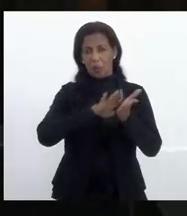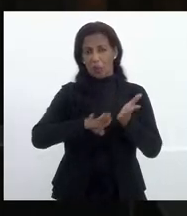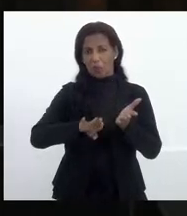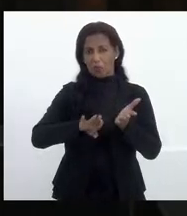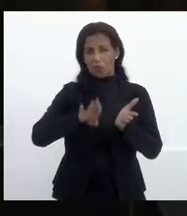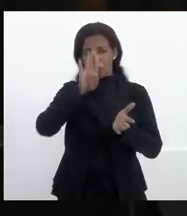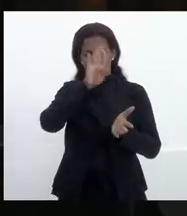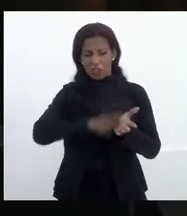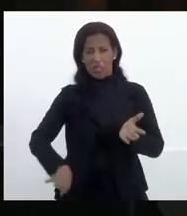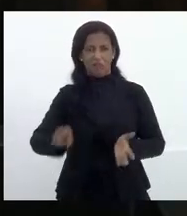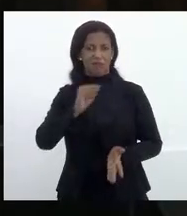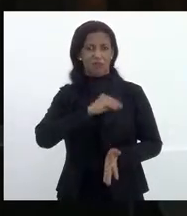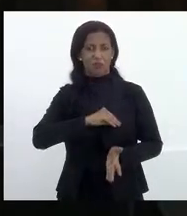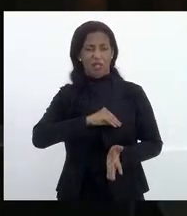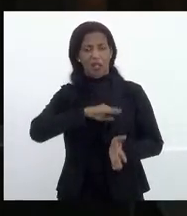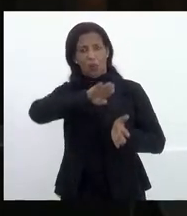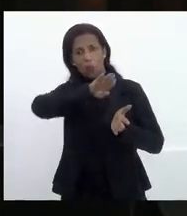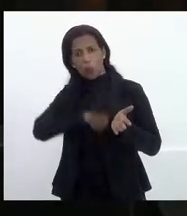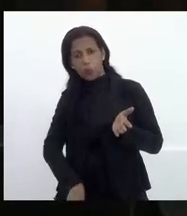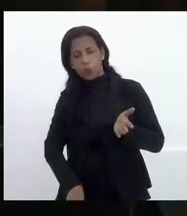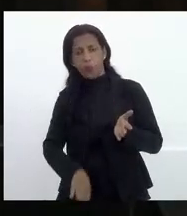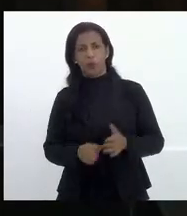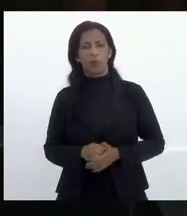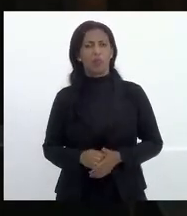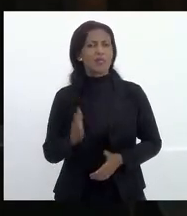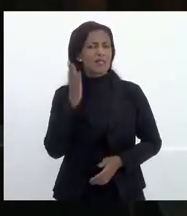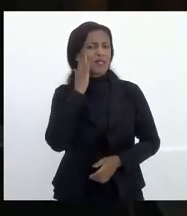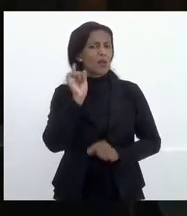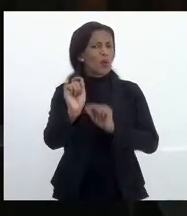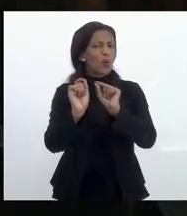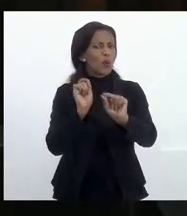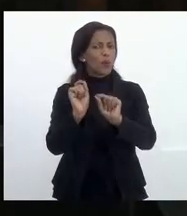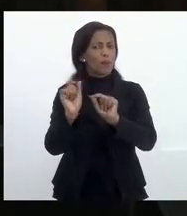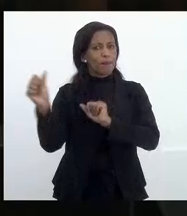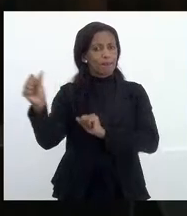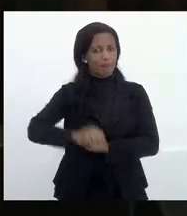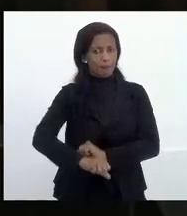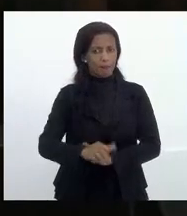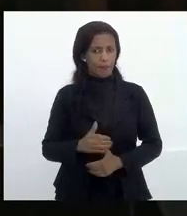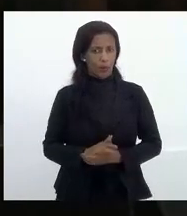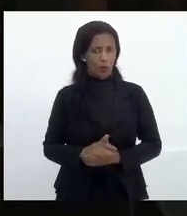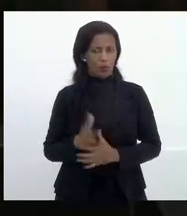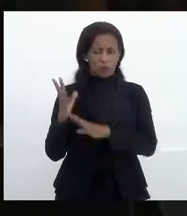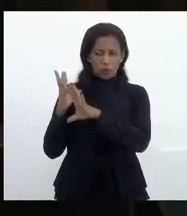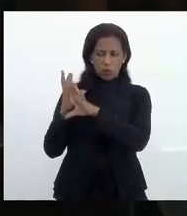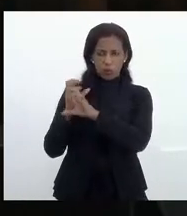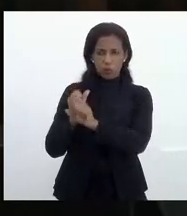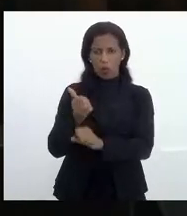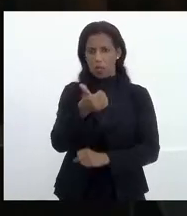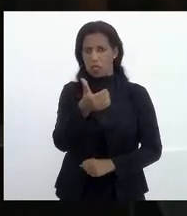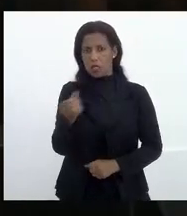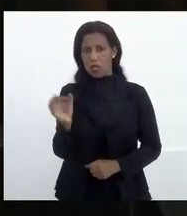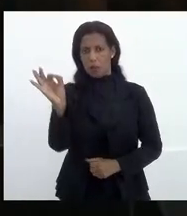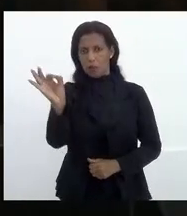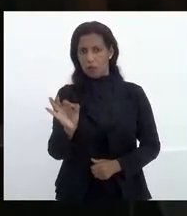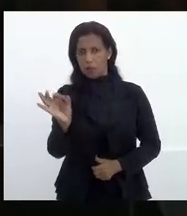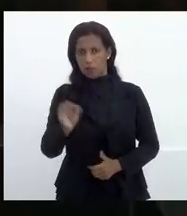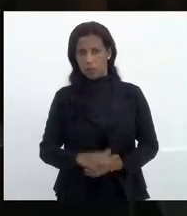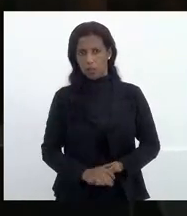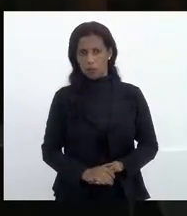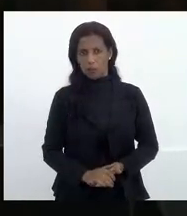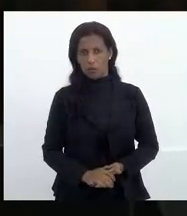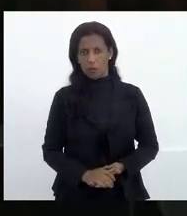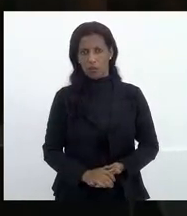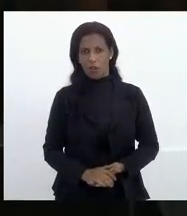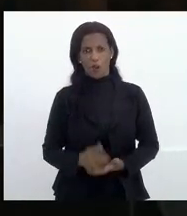tanto aposentadoria dele para baixo e sabe o que é pior é que quando eles colocam pensa que essa conta dos 100 porcento ela